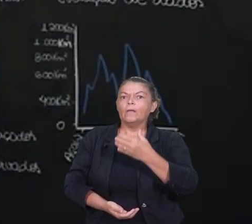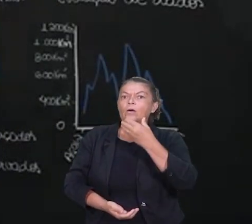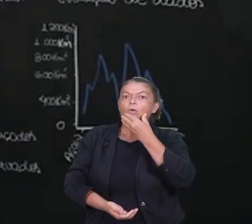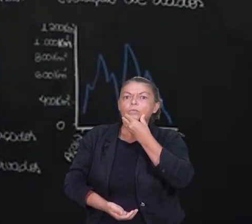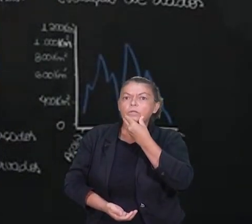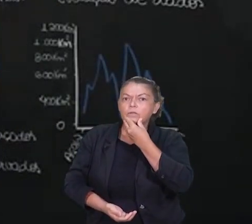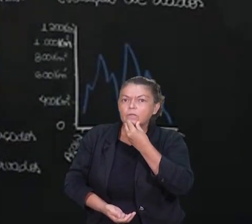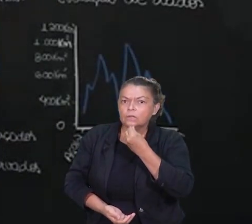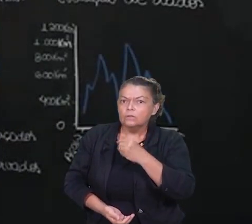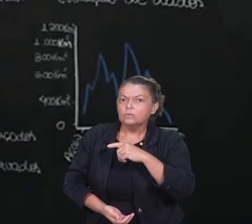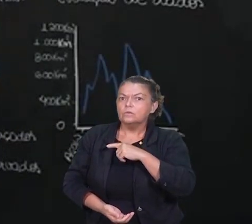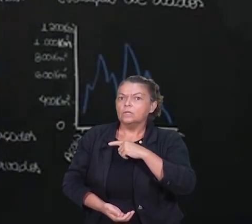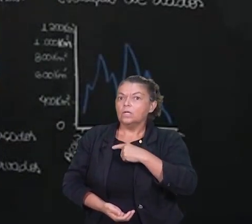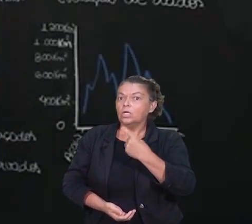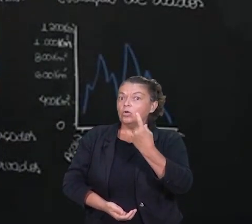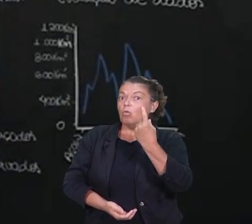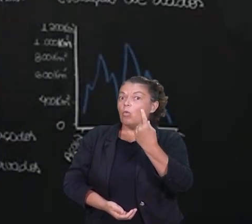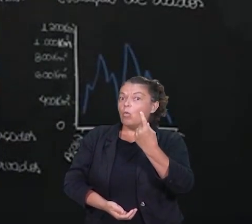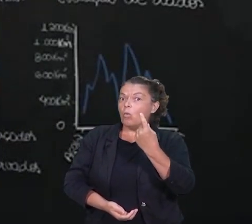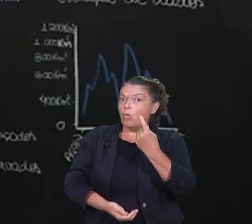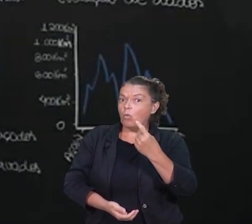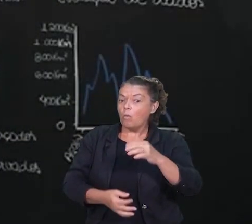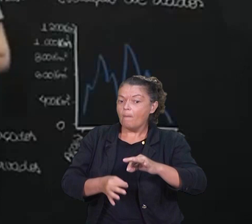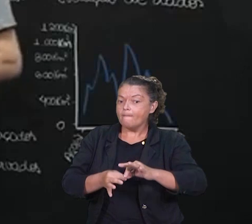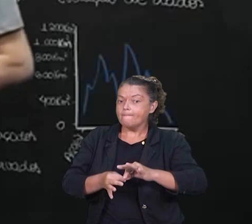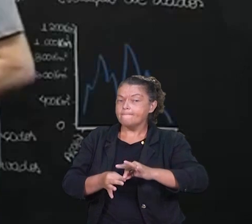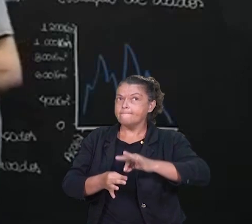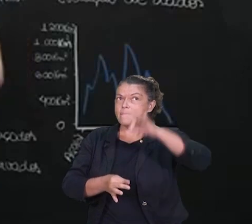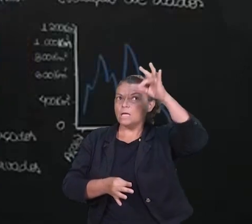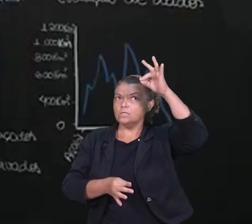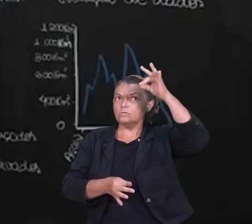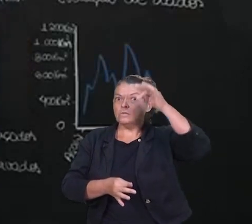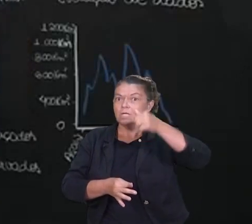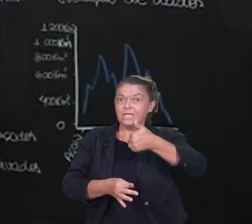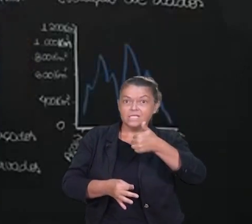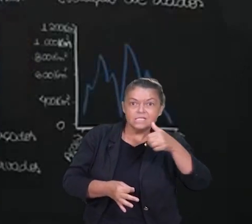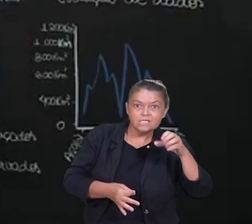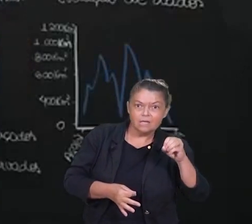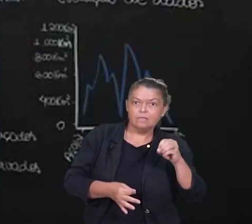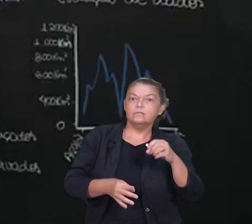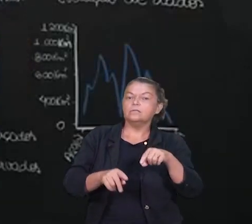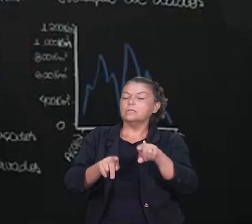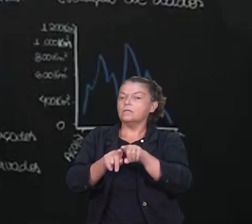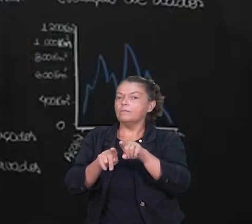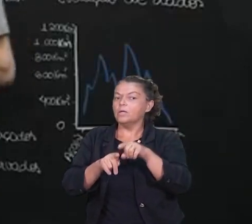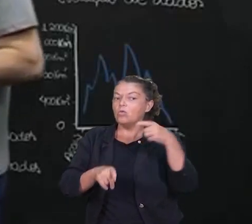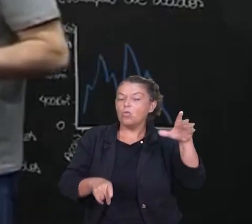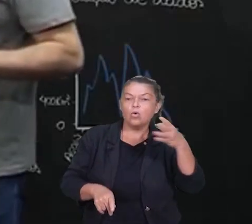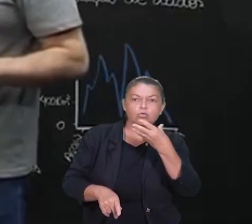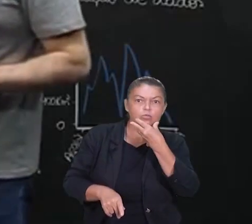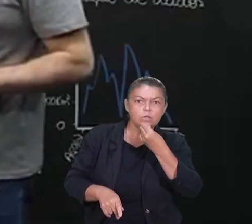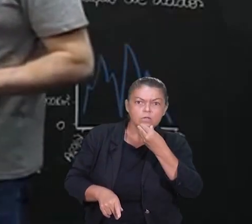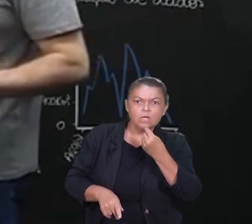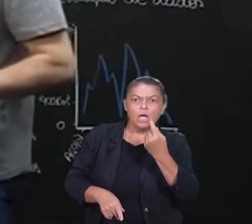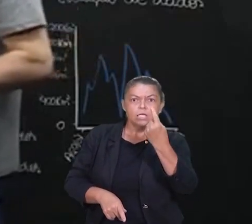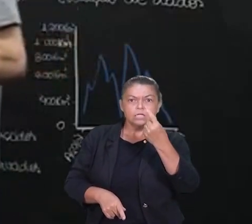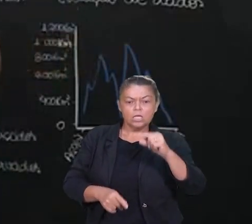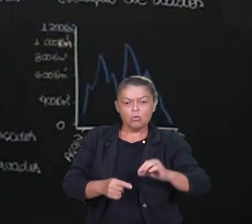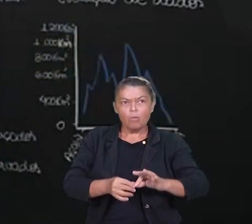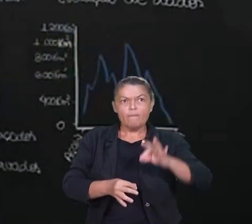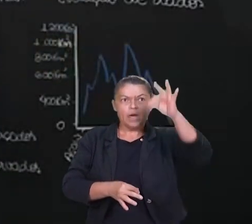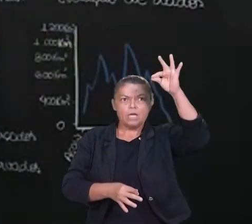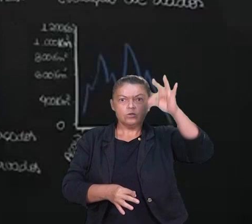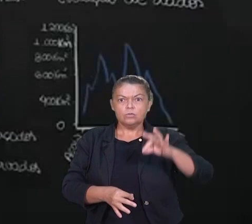tem 1,10 m e peso 35. João tem 1,05 m com 28,5